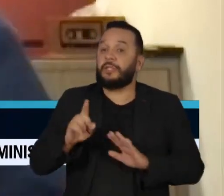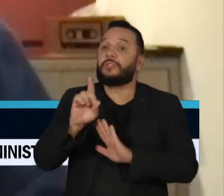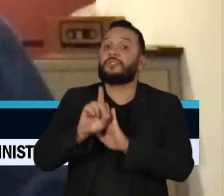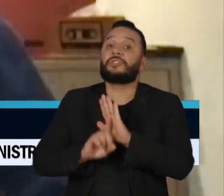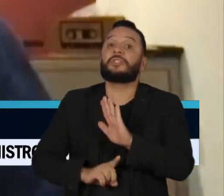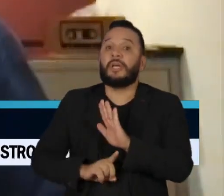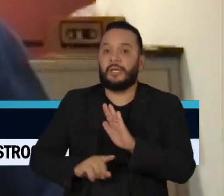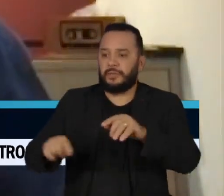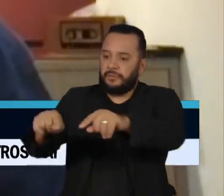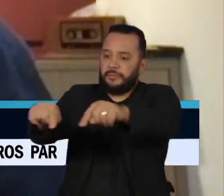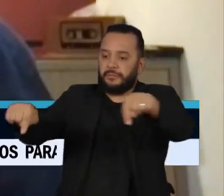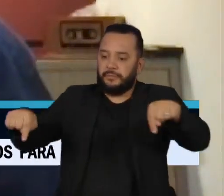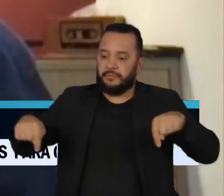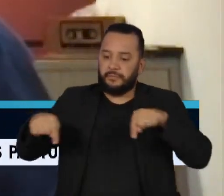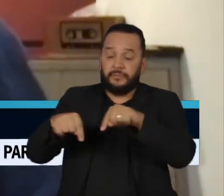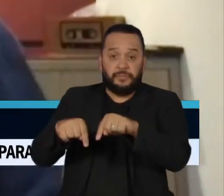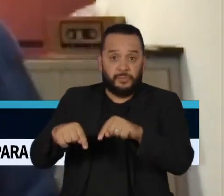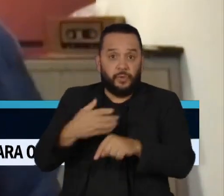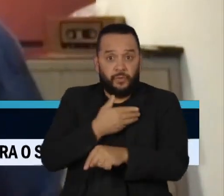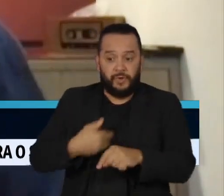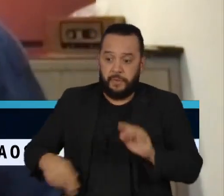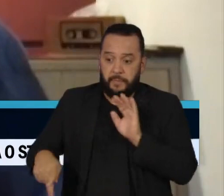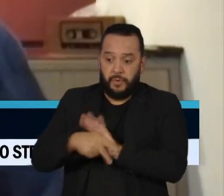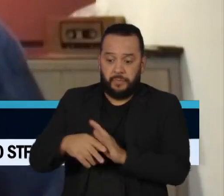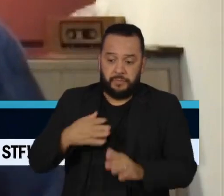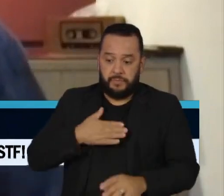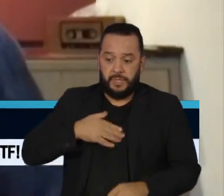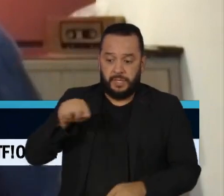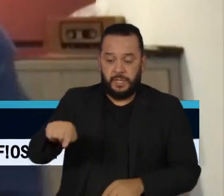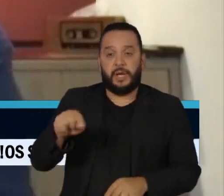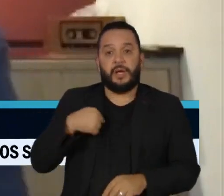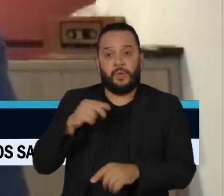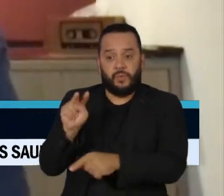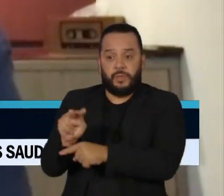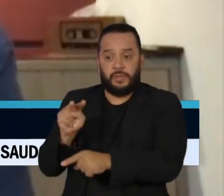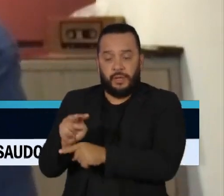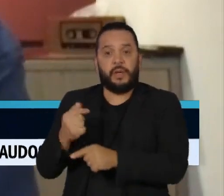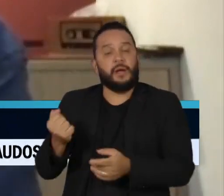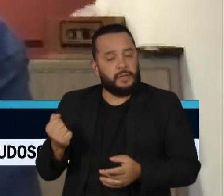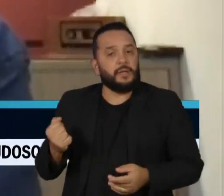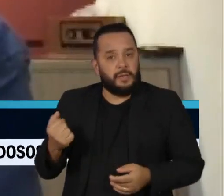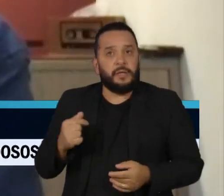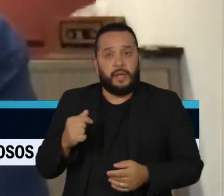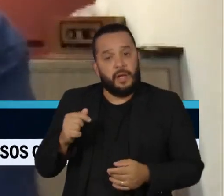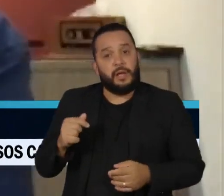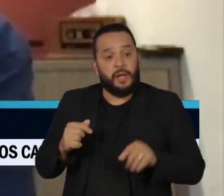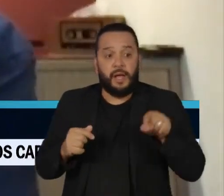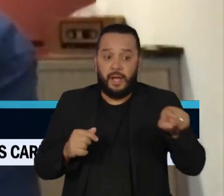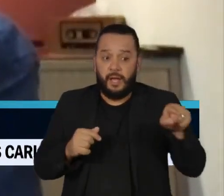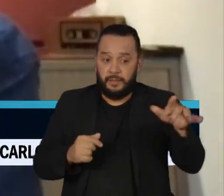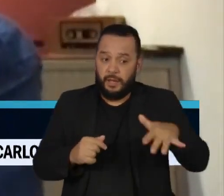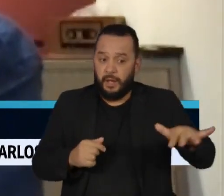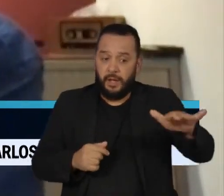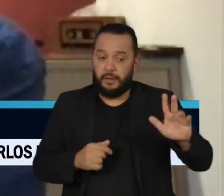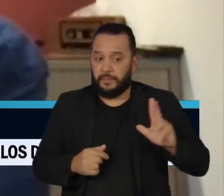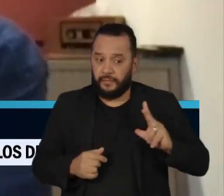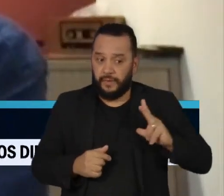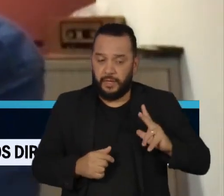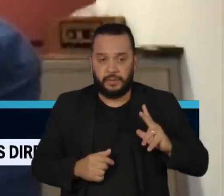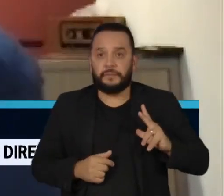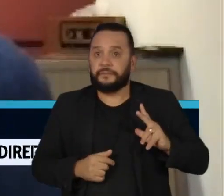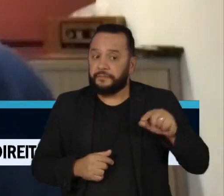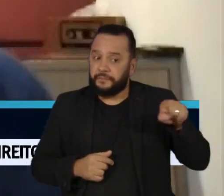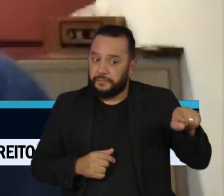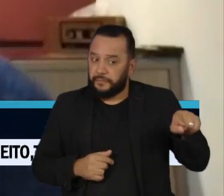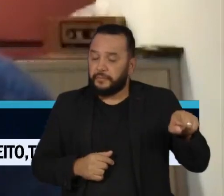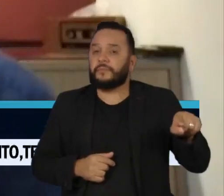desenvolvimento. O governo precisa dizer que essas são as minhas áreas, eu vou cuidar, vou proteger, essas vão ser do setor privado e essas áreas